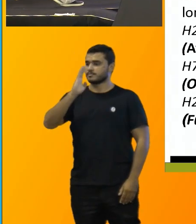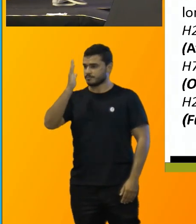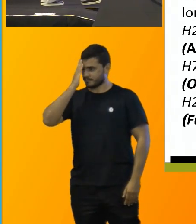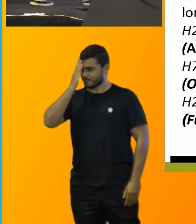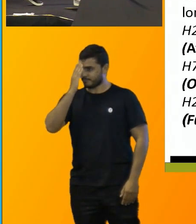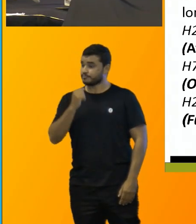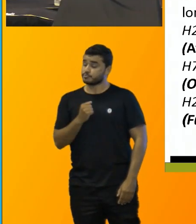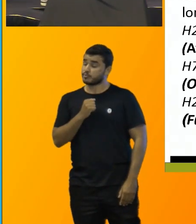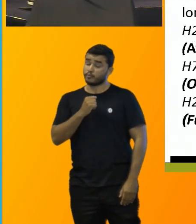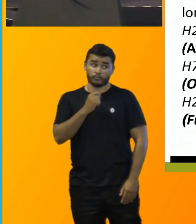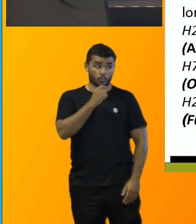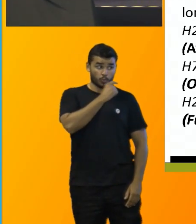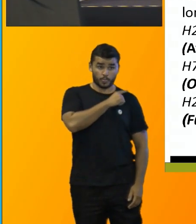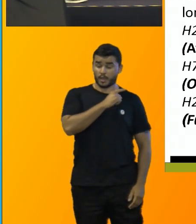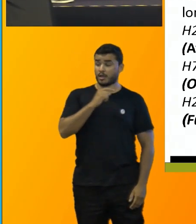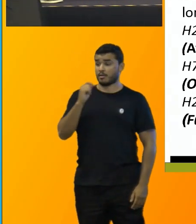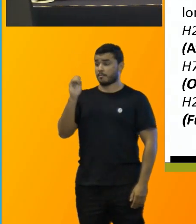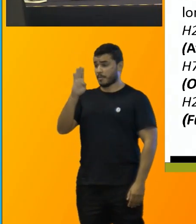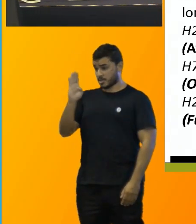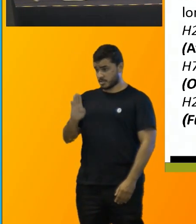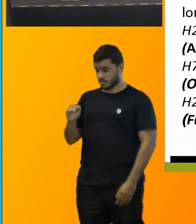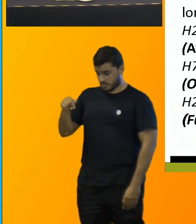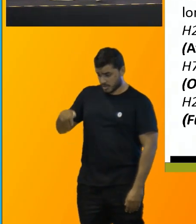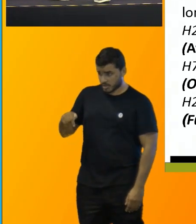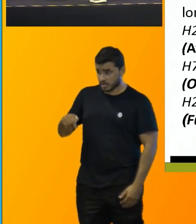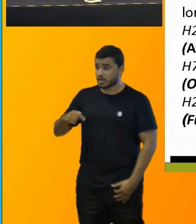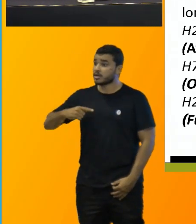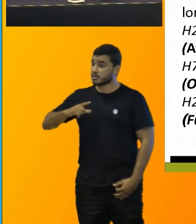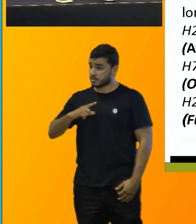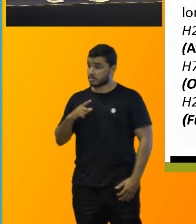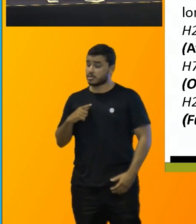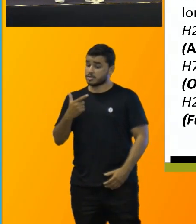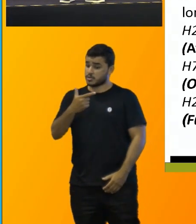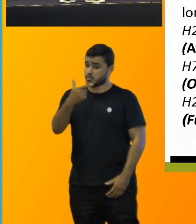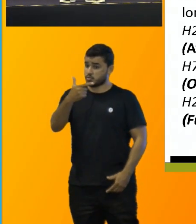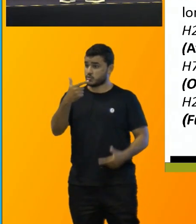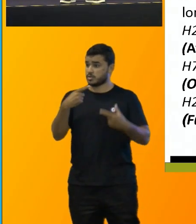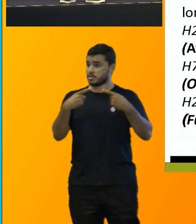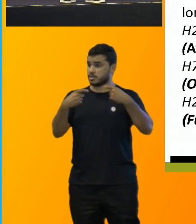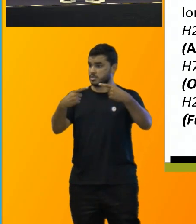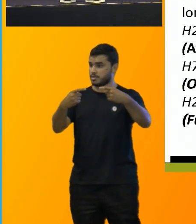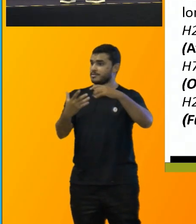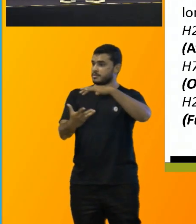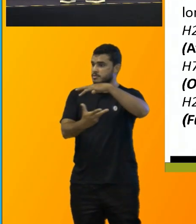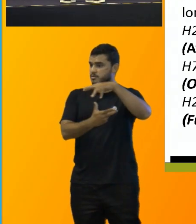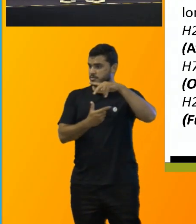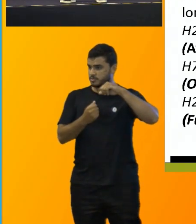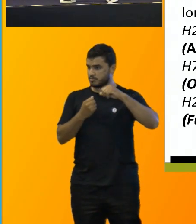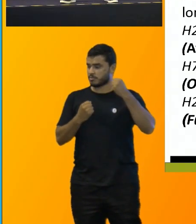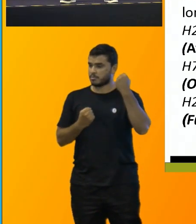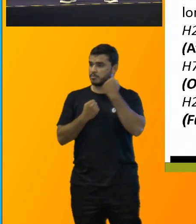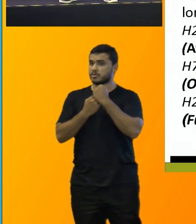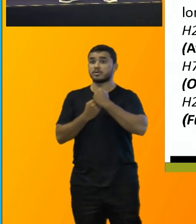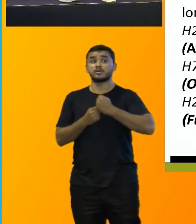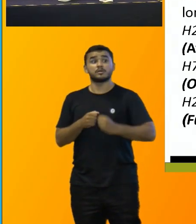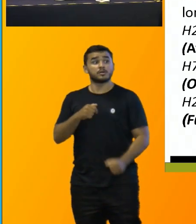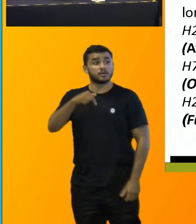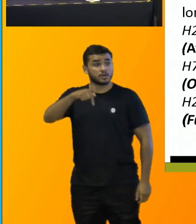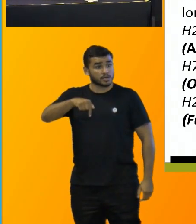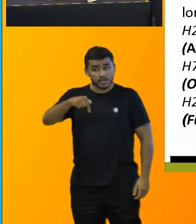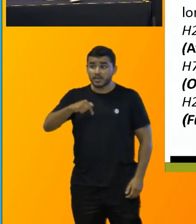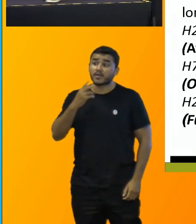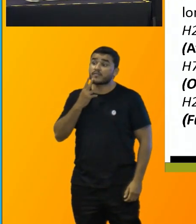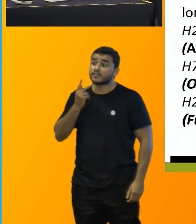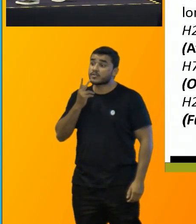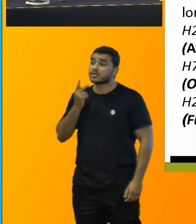inclusive, muitas vezes não é lembrado, mas o Brasil participou da Segunda Guerra. Bairros de Fortaleza,